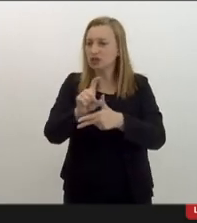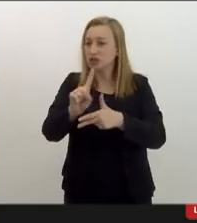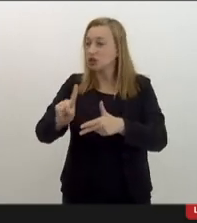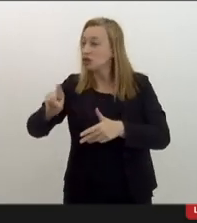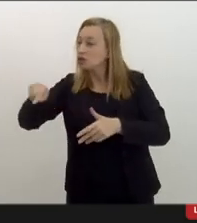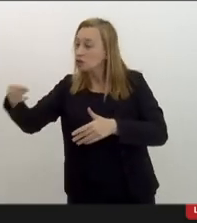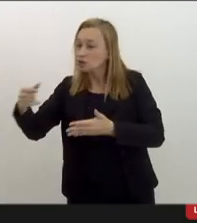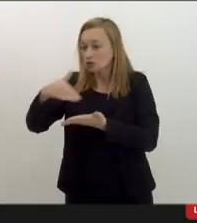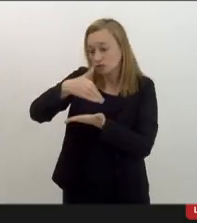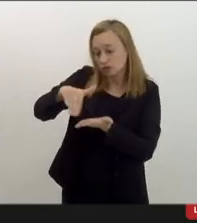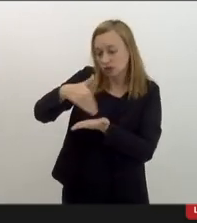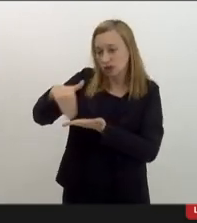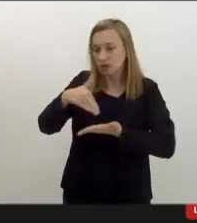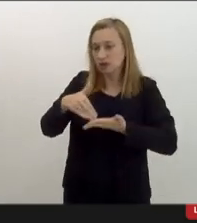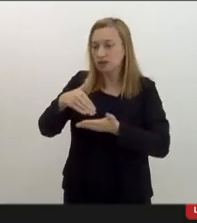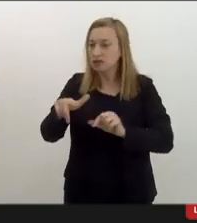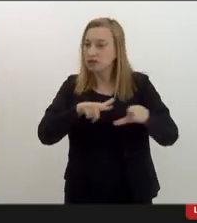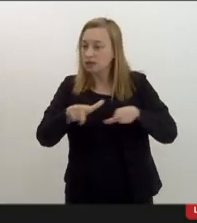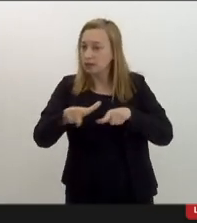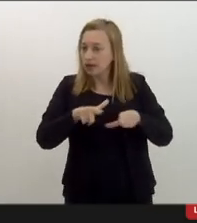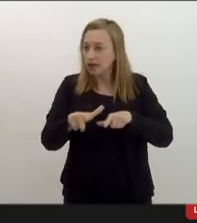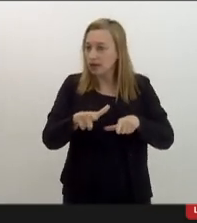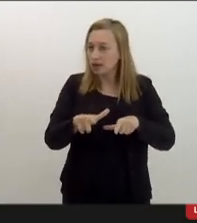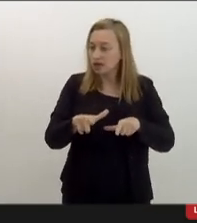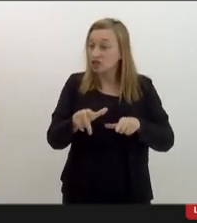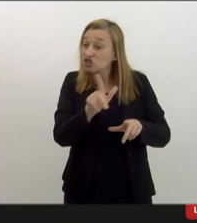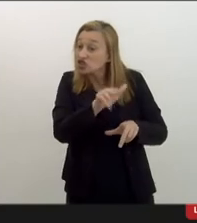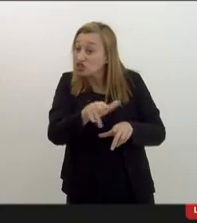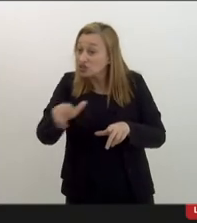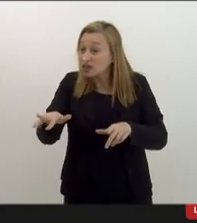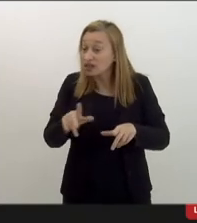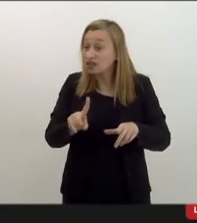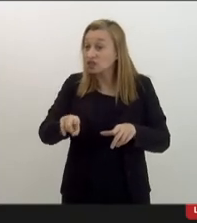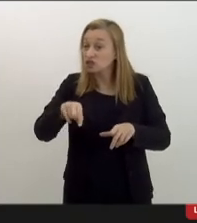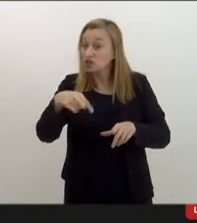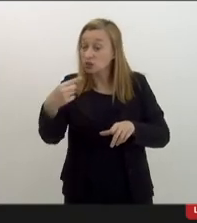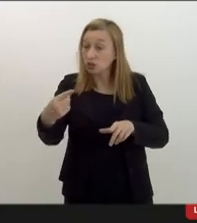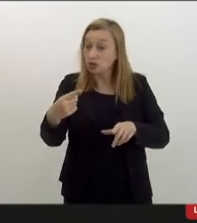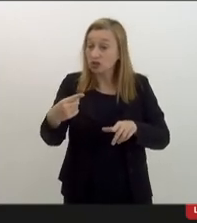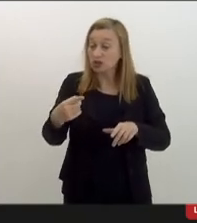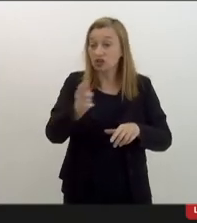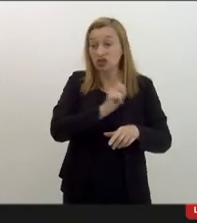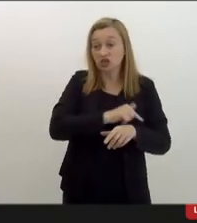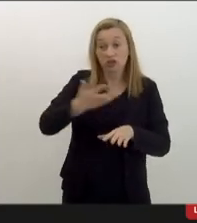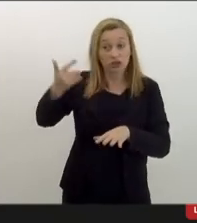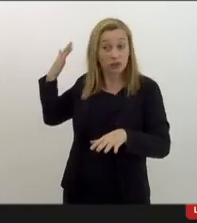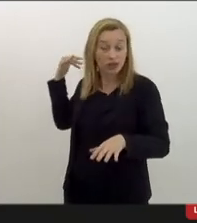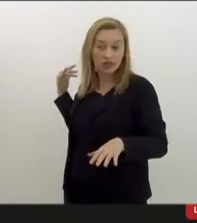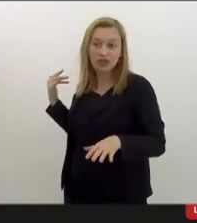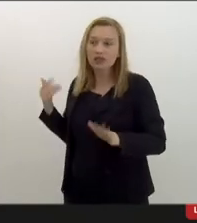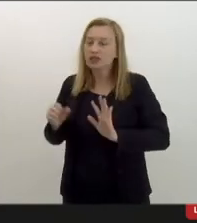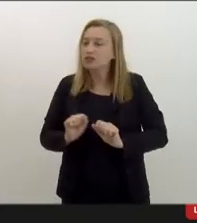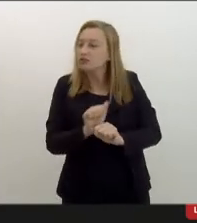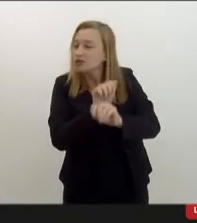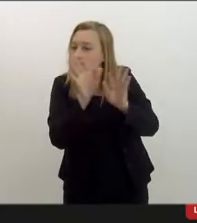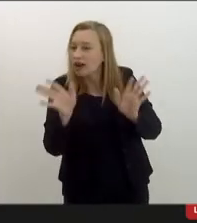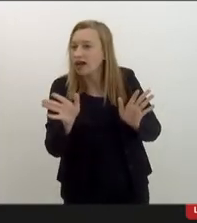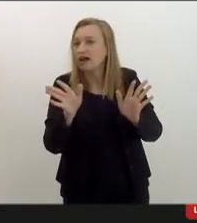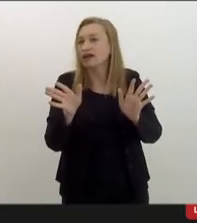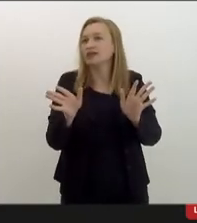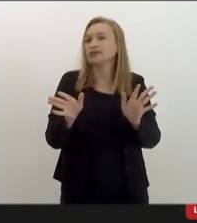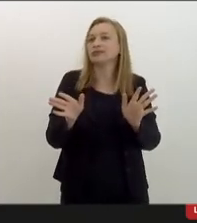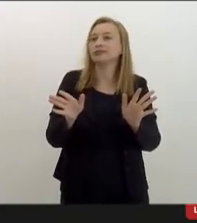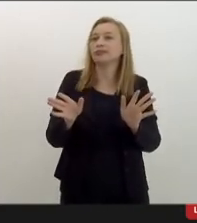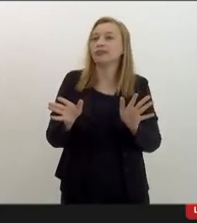secretários Tem trabalhado de uma forma dinâmica e uma forma diferenciada das demais gestões anteriores tem sido transparente tem